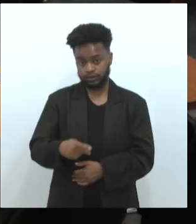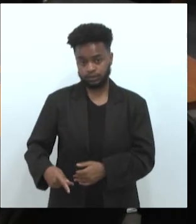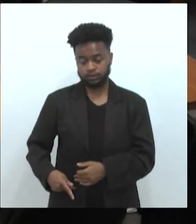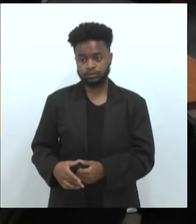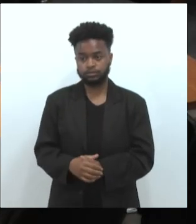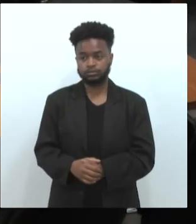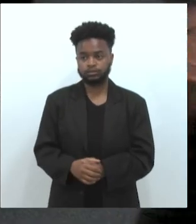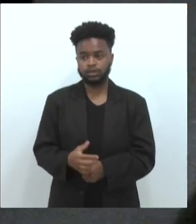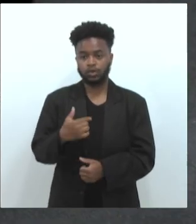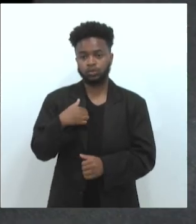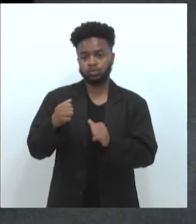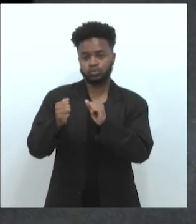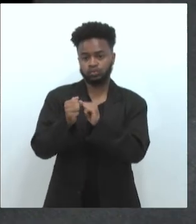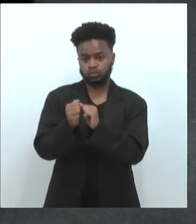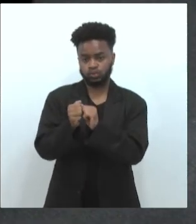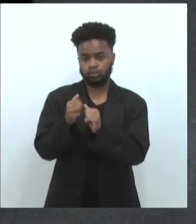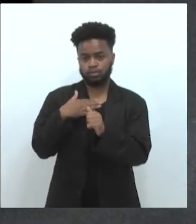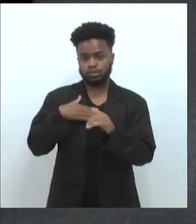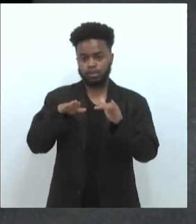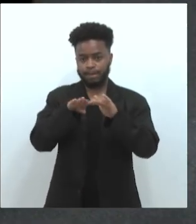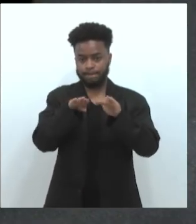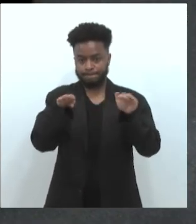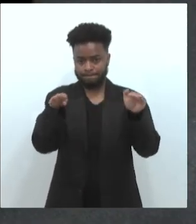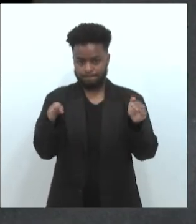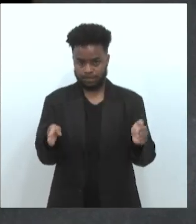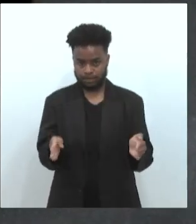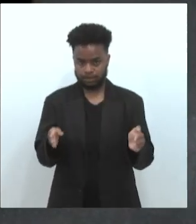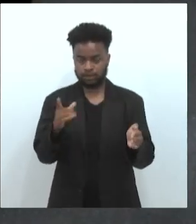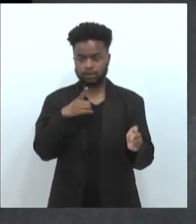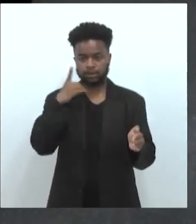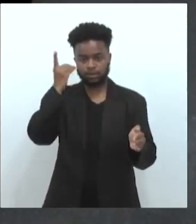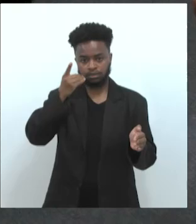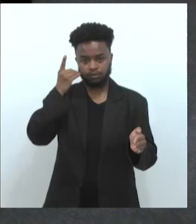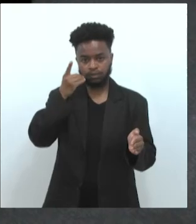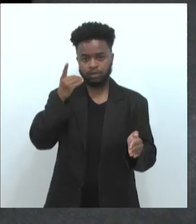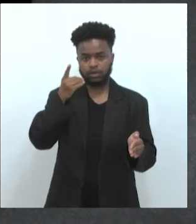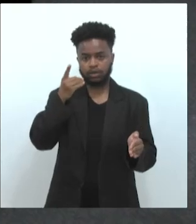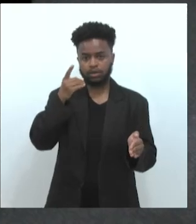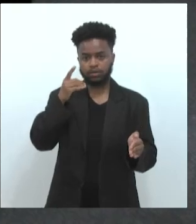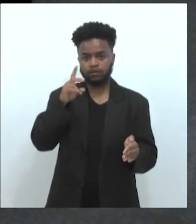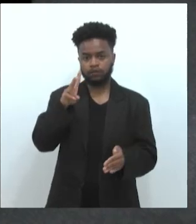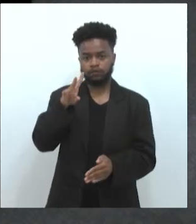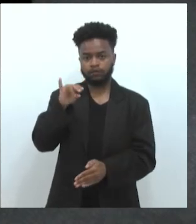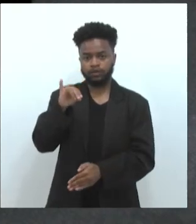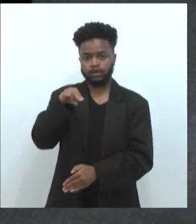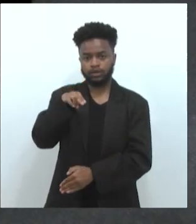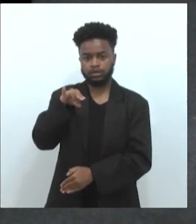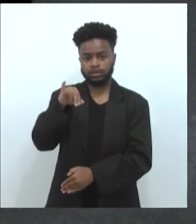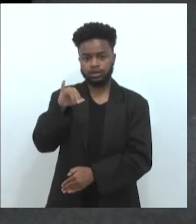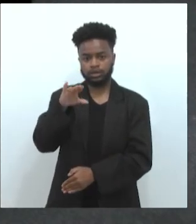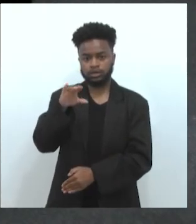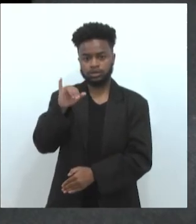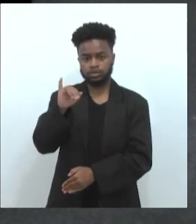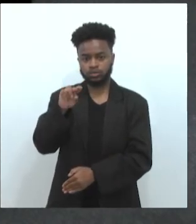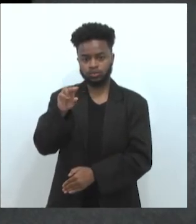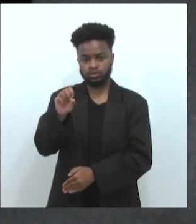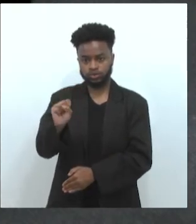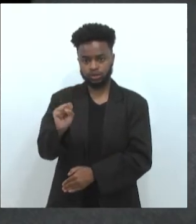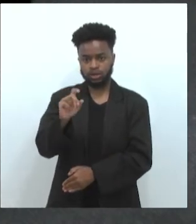estava ali ao lado da minha mesa o deputado Vinícius Pacheco e o